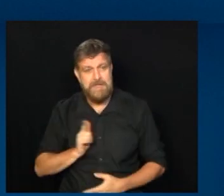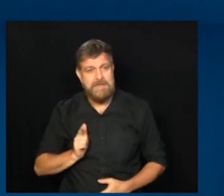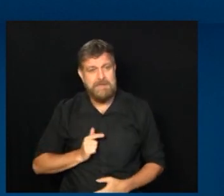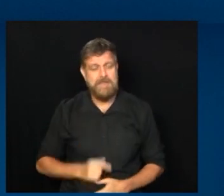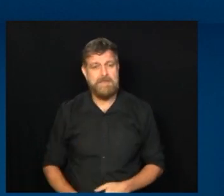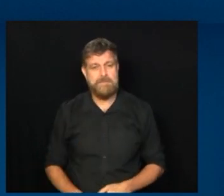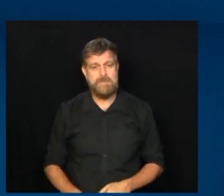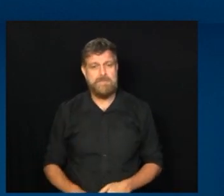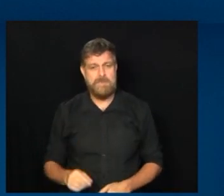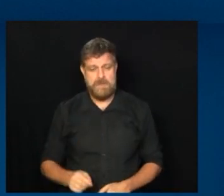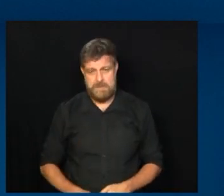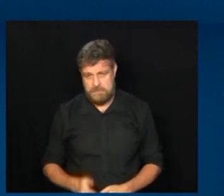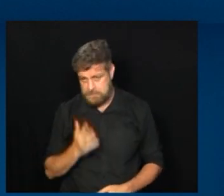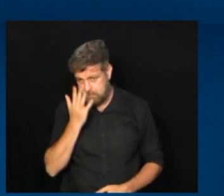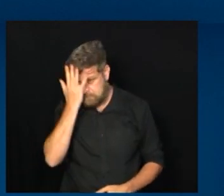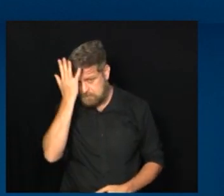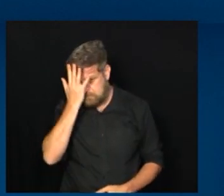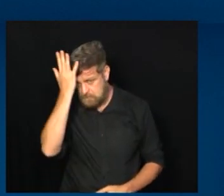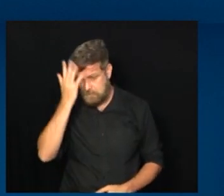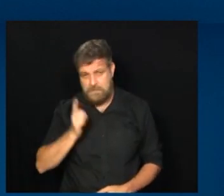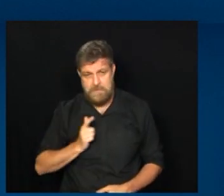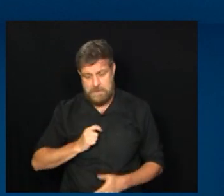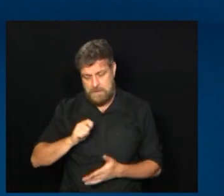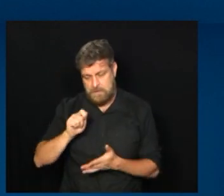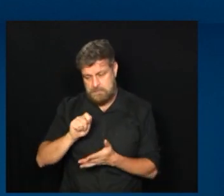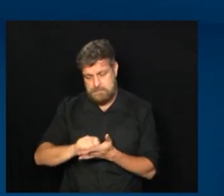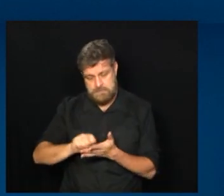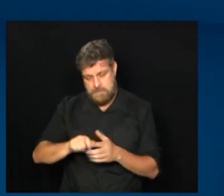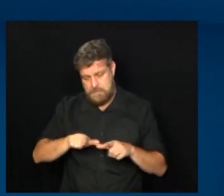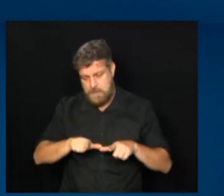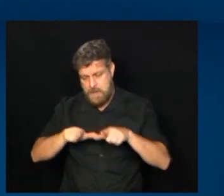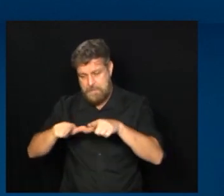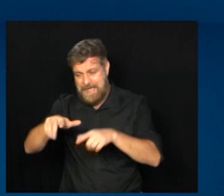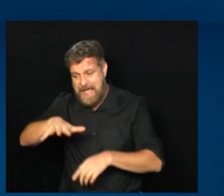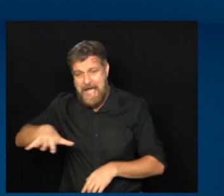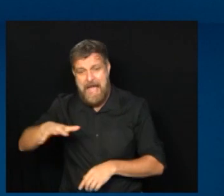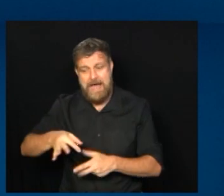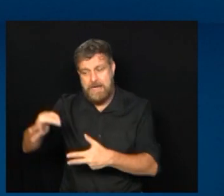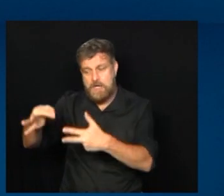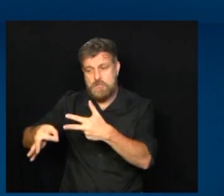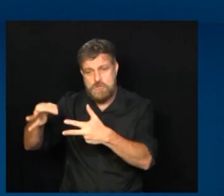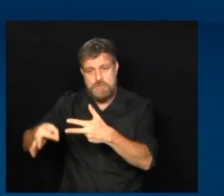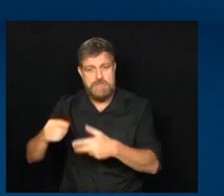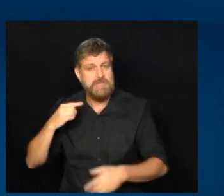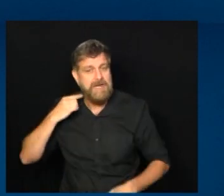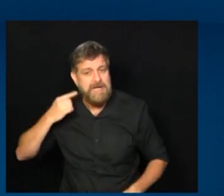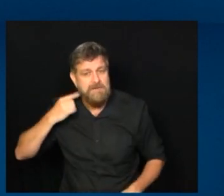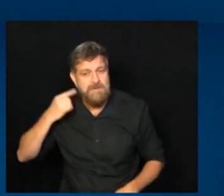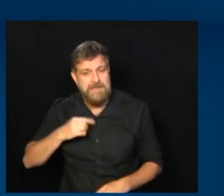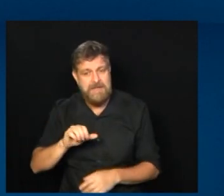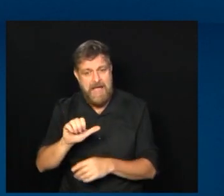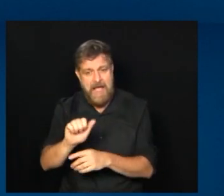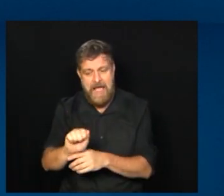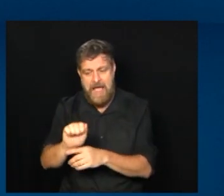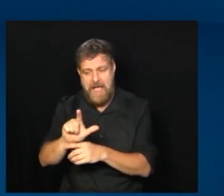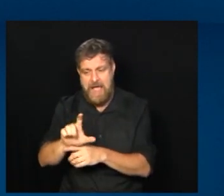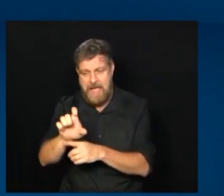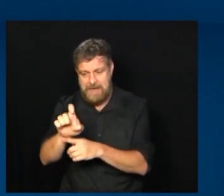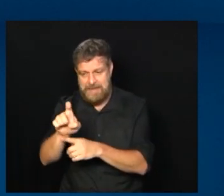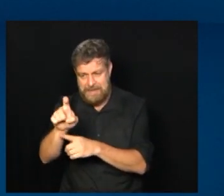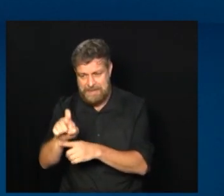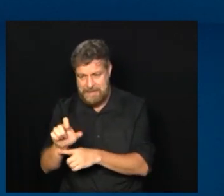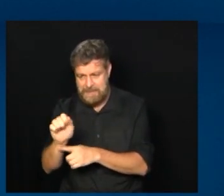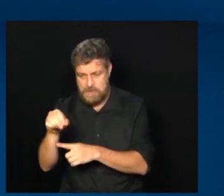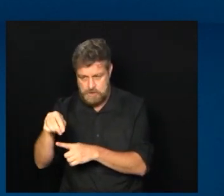vereador Marcelo da Farmácia, que concede o diploma de mérito jurídico ao Dr. Alexandre Nicoletti. Também de autoria